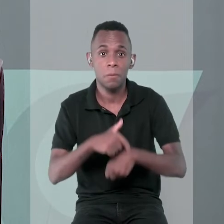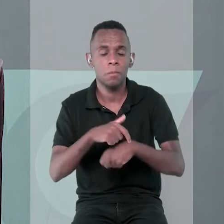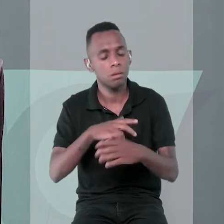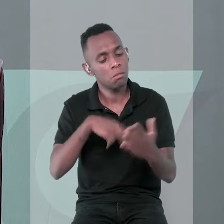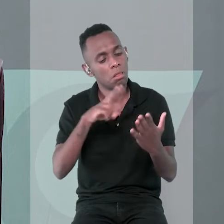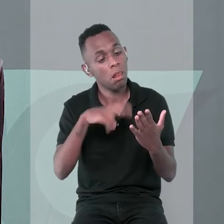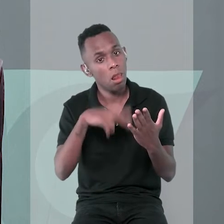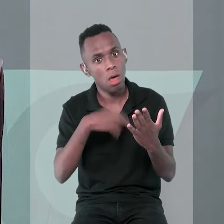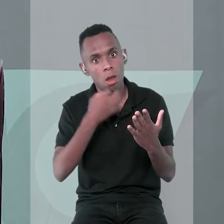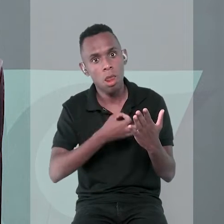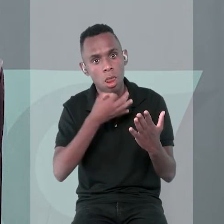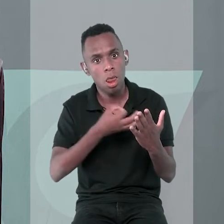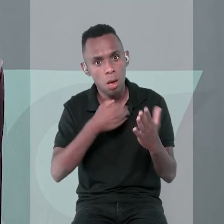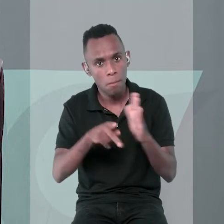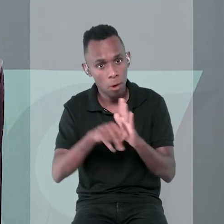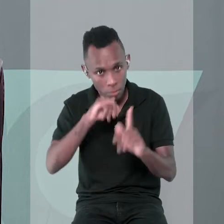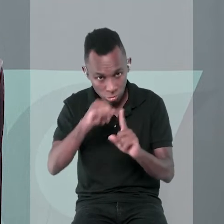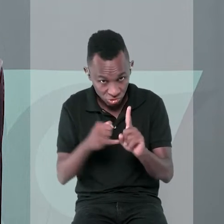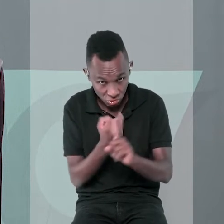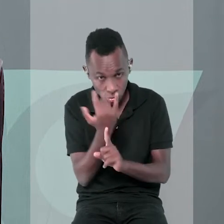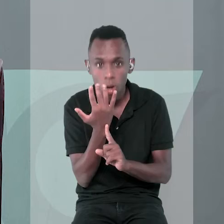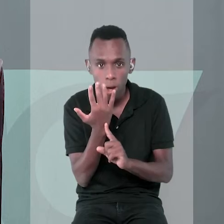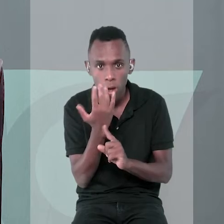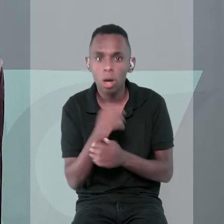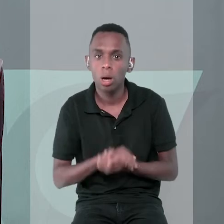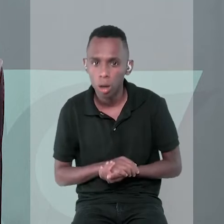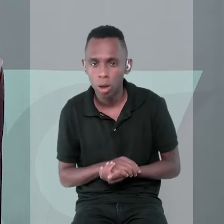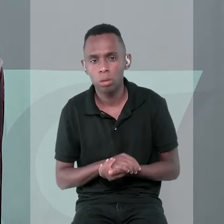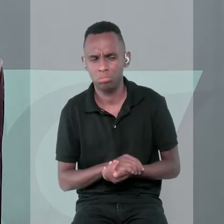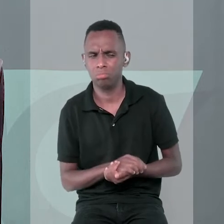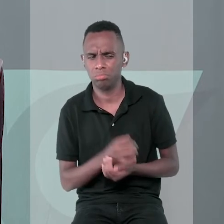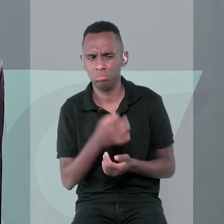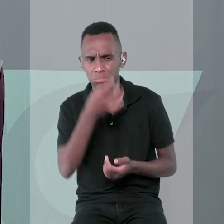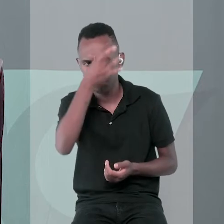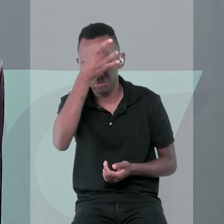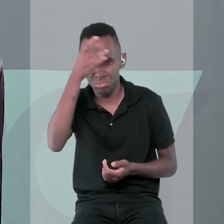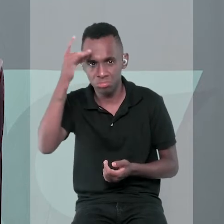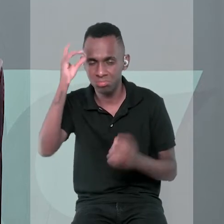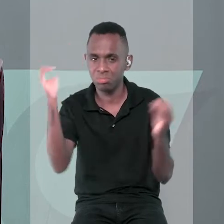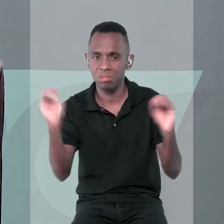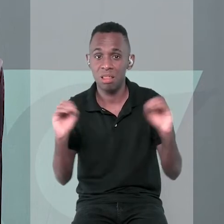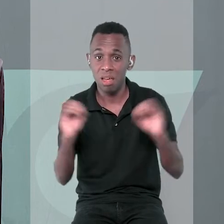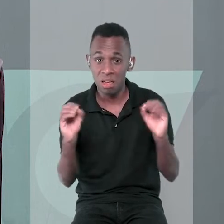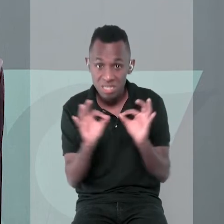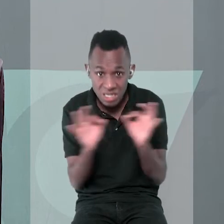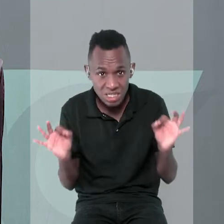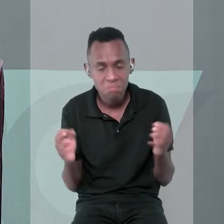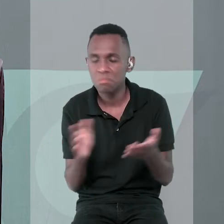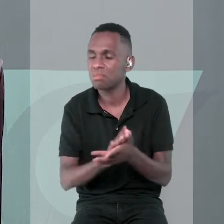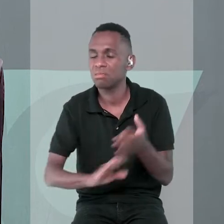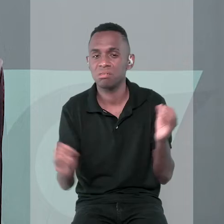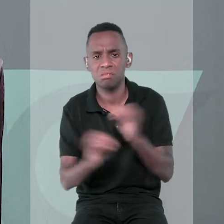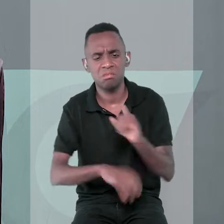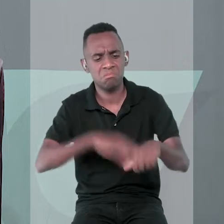ler os depoimentos da Joana d'Arc, eu falei, de inocente, nada. E de humilde, nada.